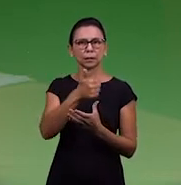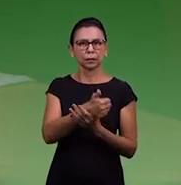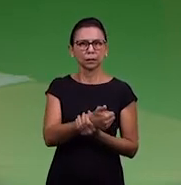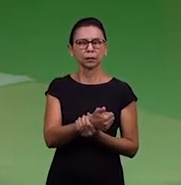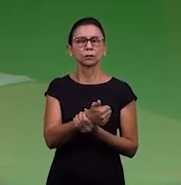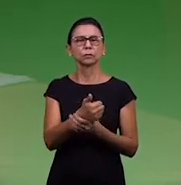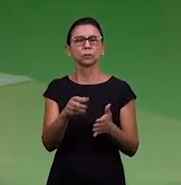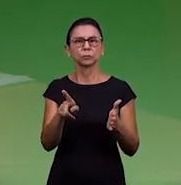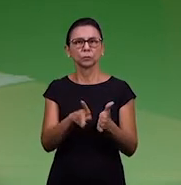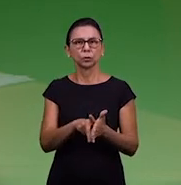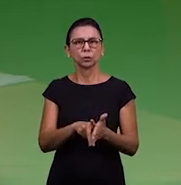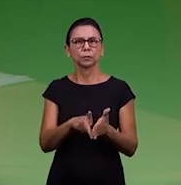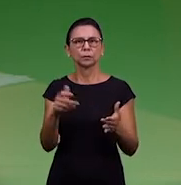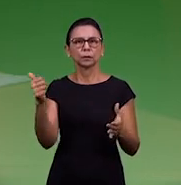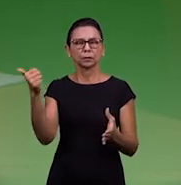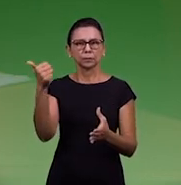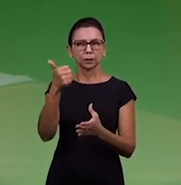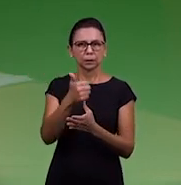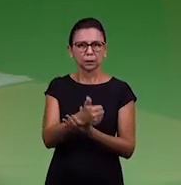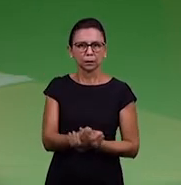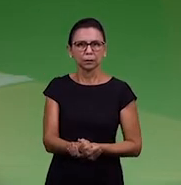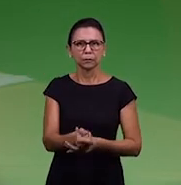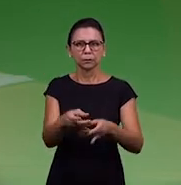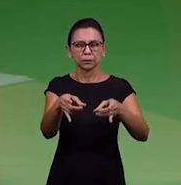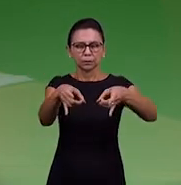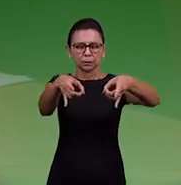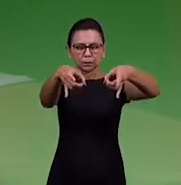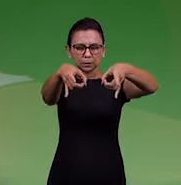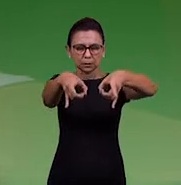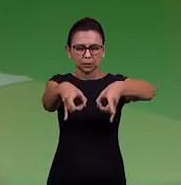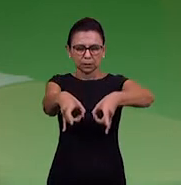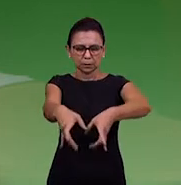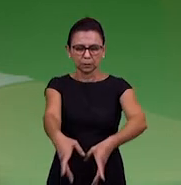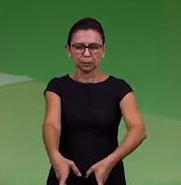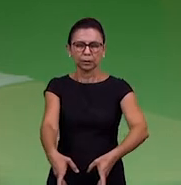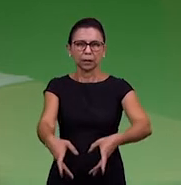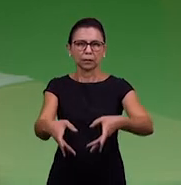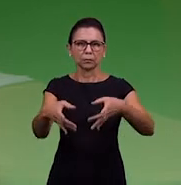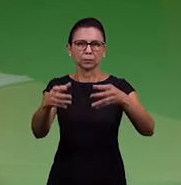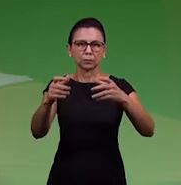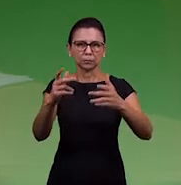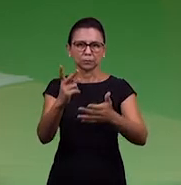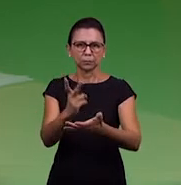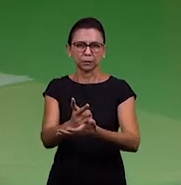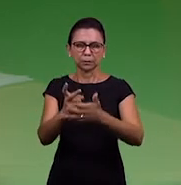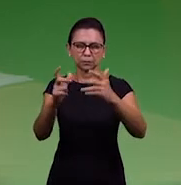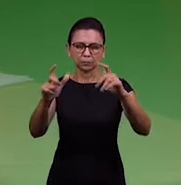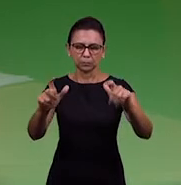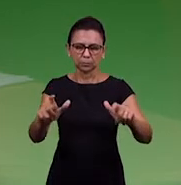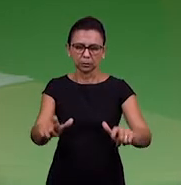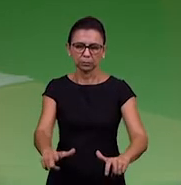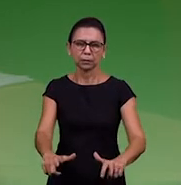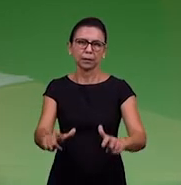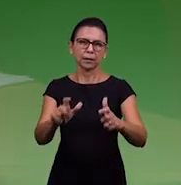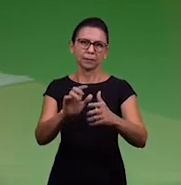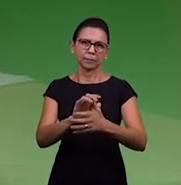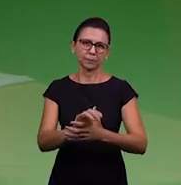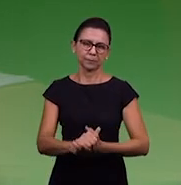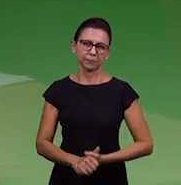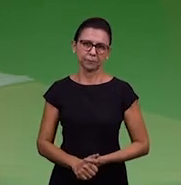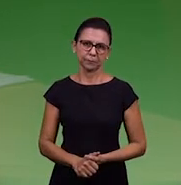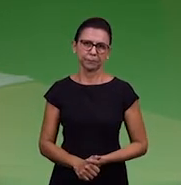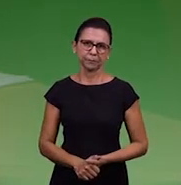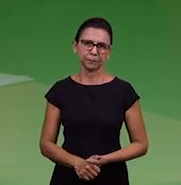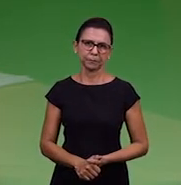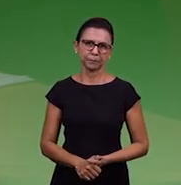Deus haveria de levar o seu filho para a cruz. O sacrifício seria ali. Então Abraão tinha que entrar ali, estabelecer